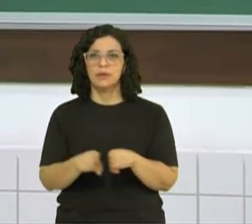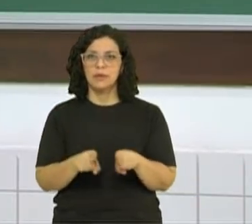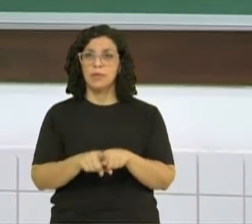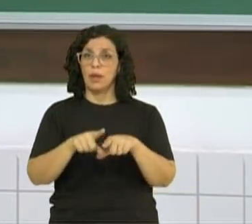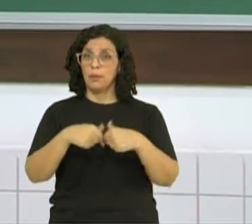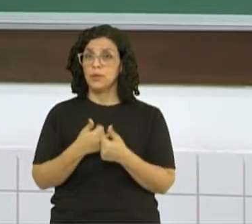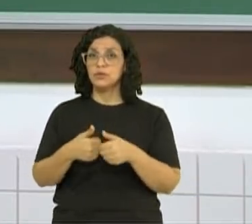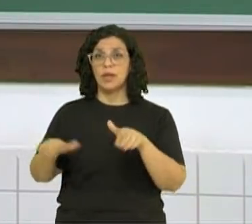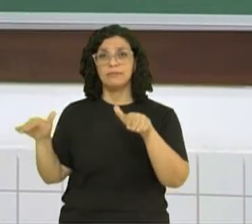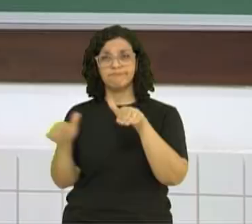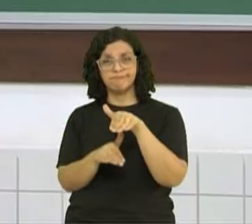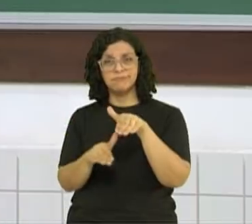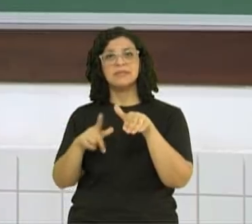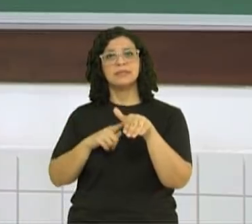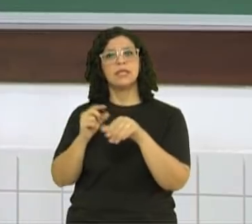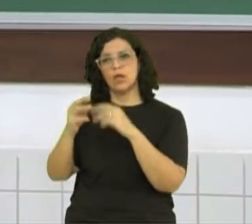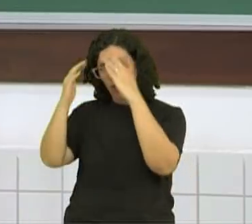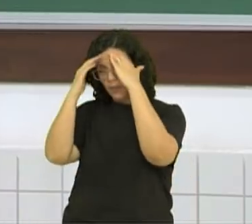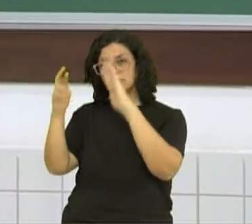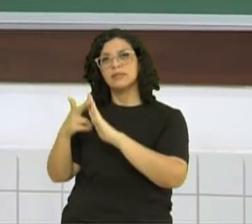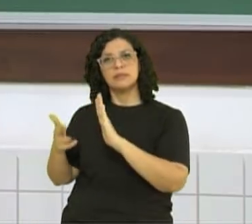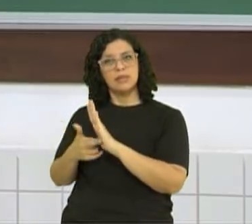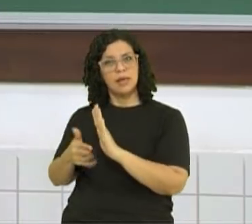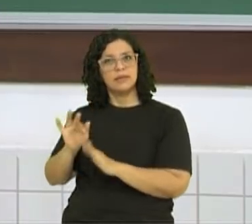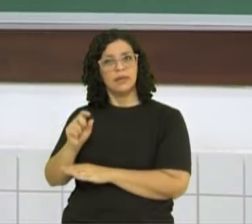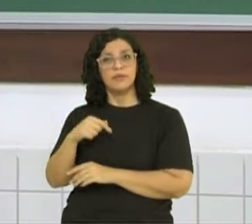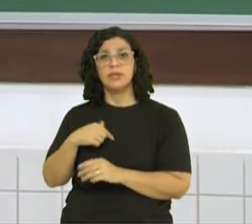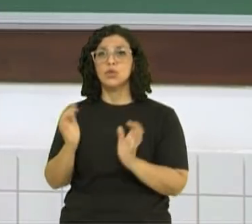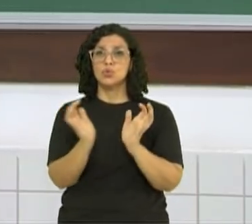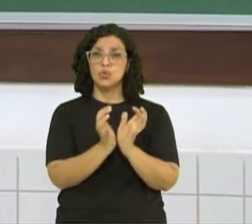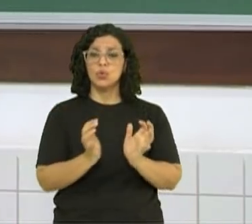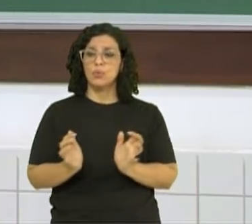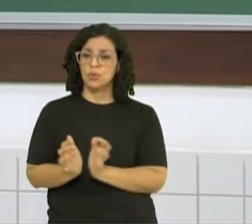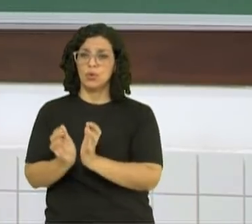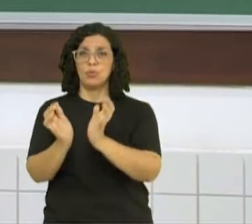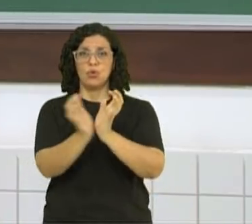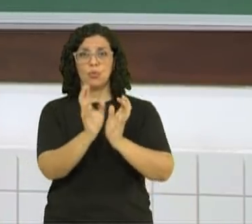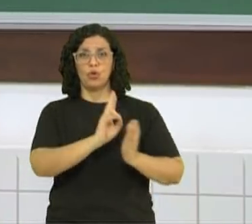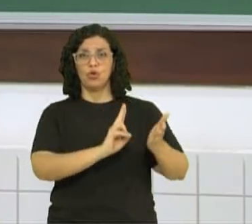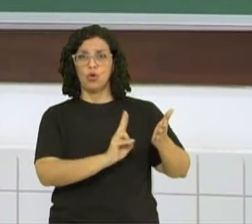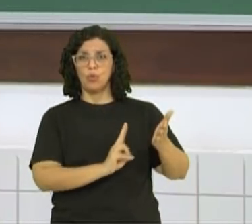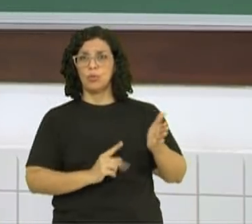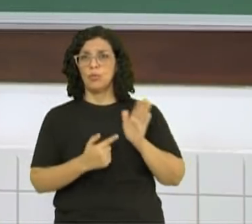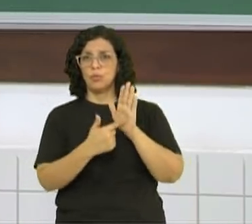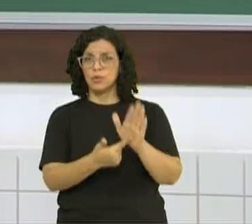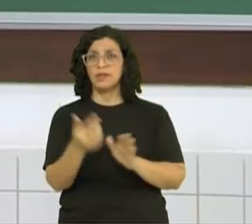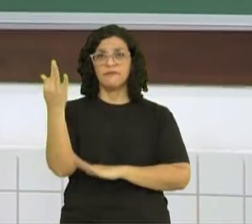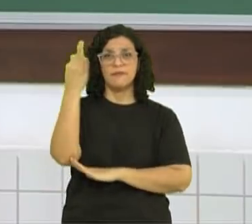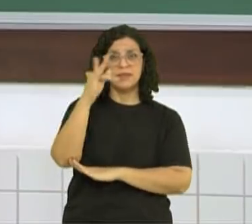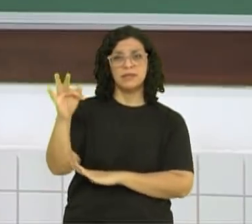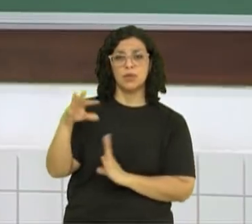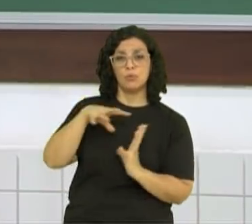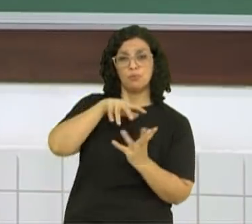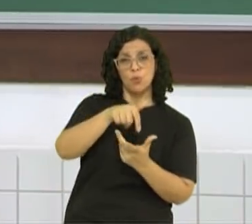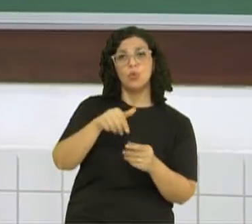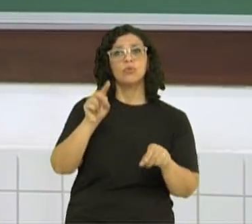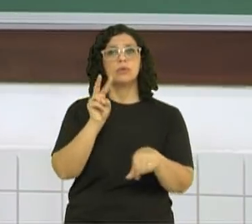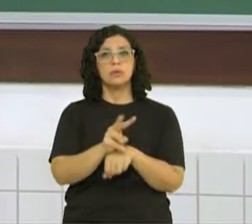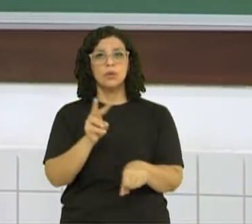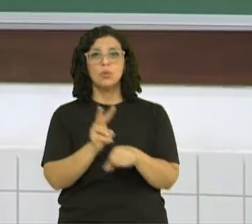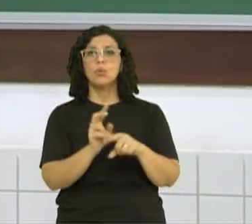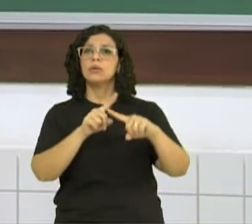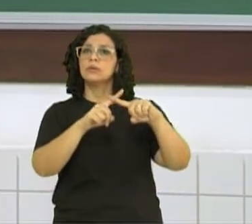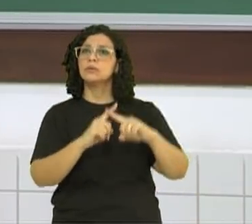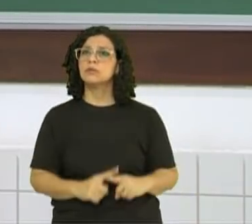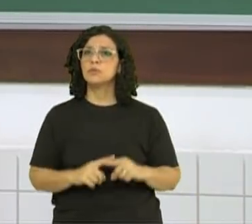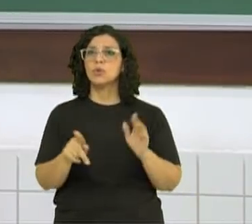está subordinado a esta entidade. Então, aqui exemplos de entidades que cuidam, são federações, né, internacionais que cuidam da